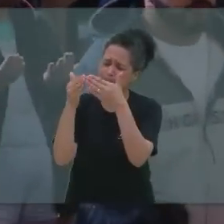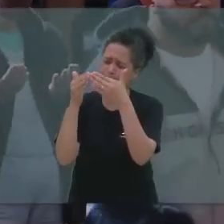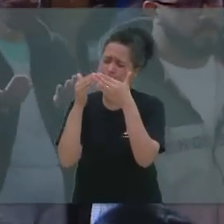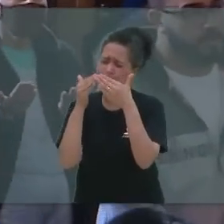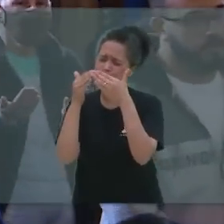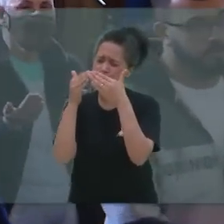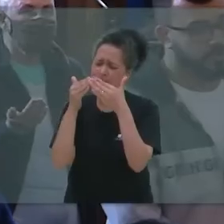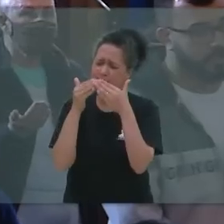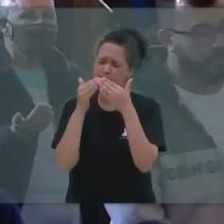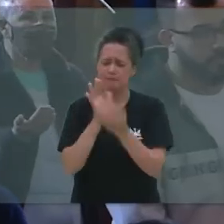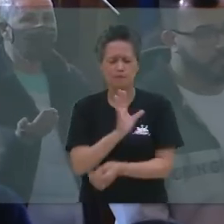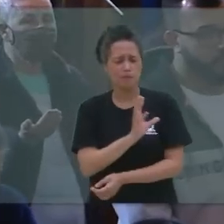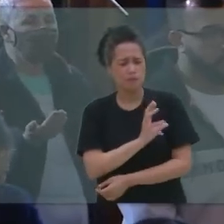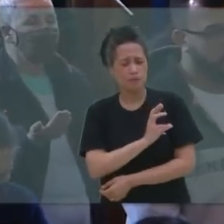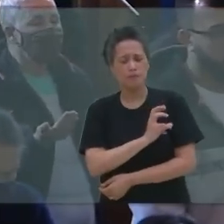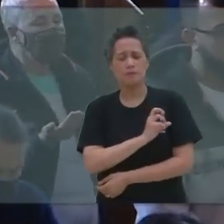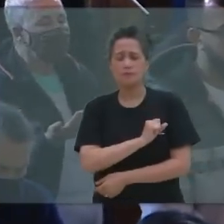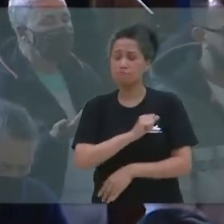e mais